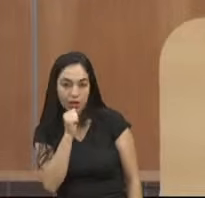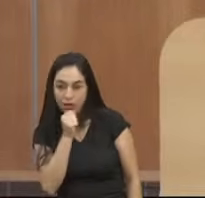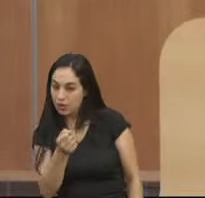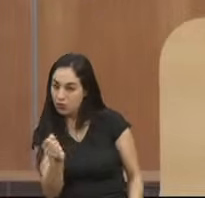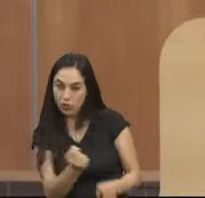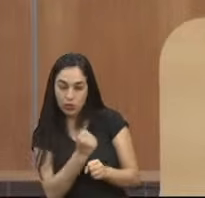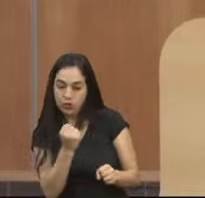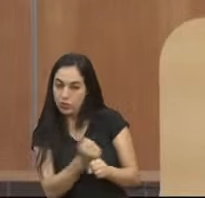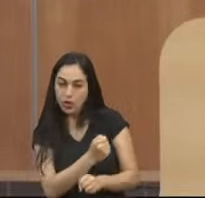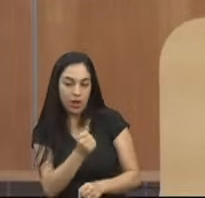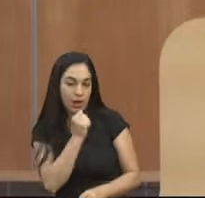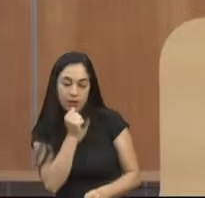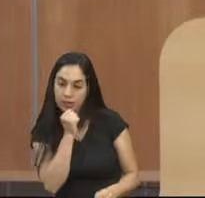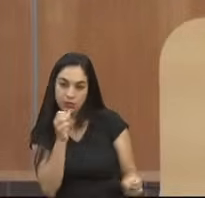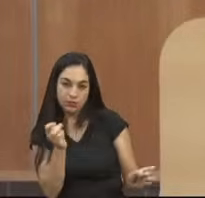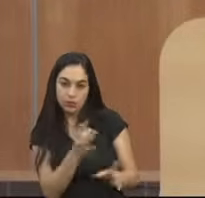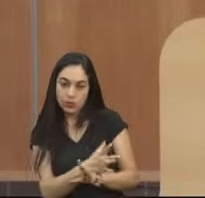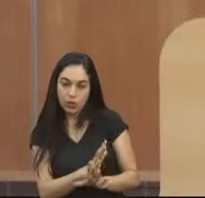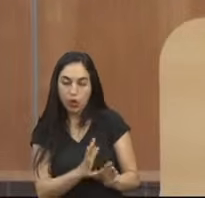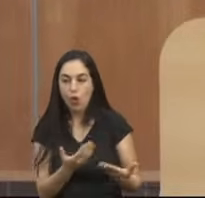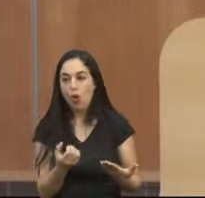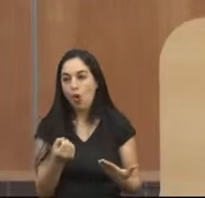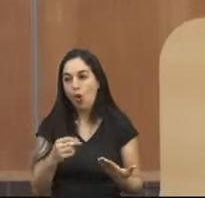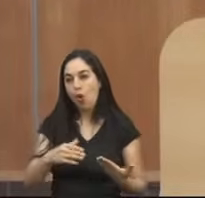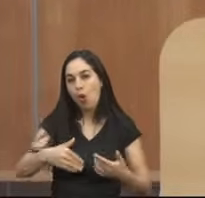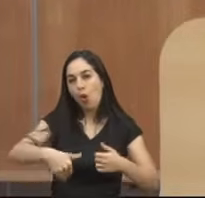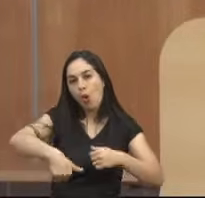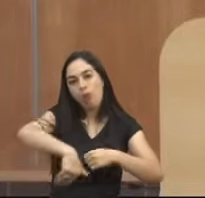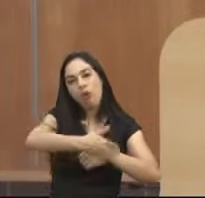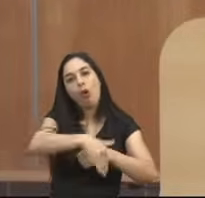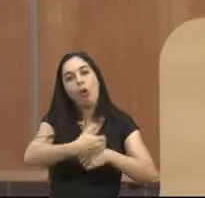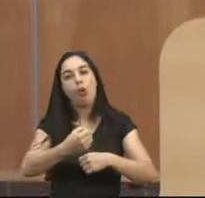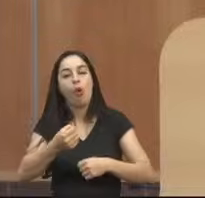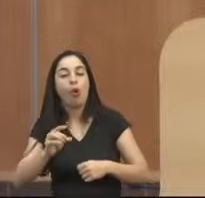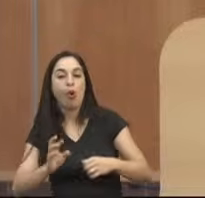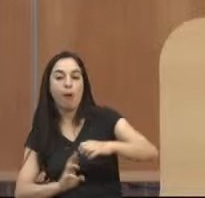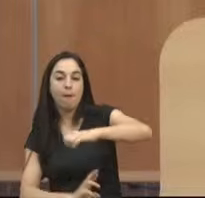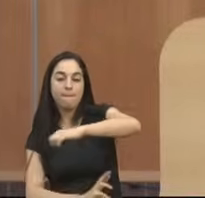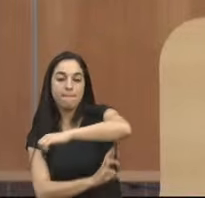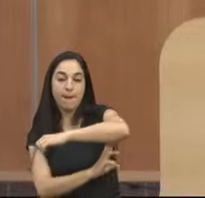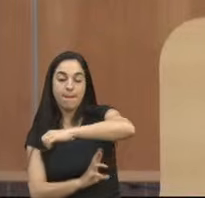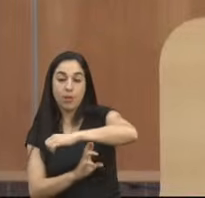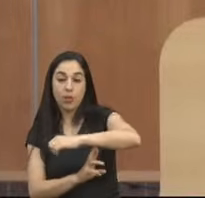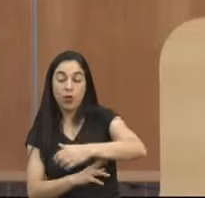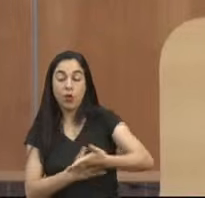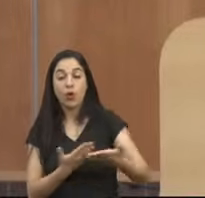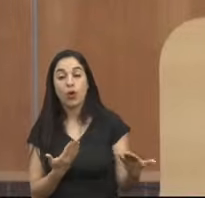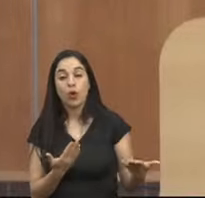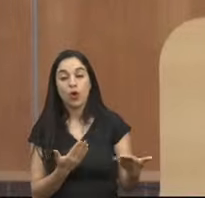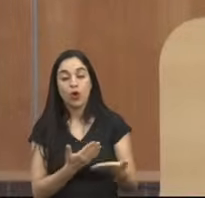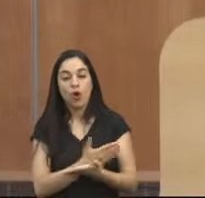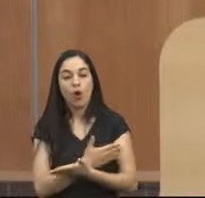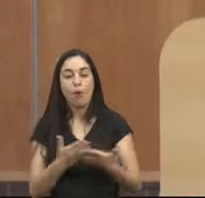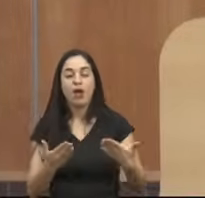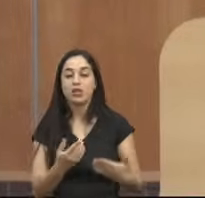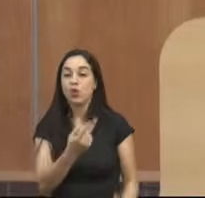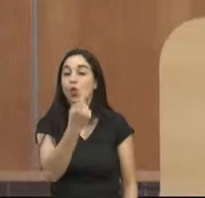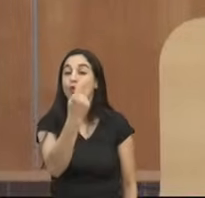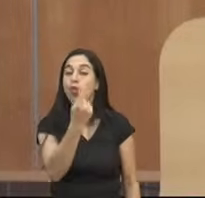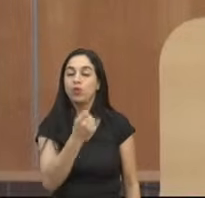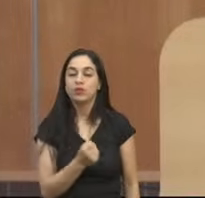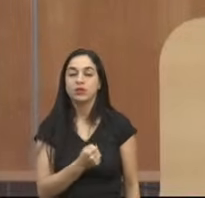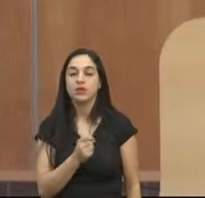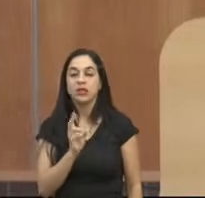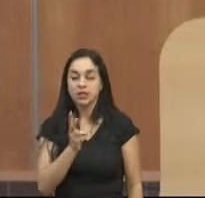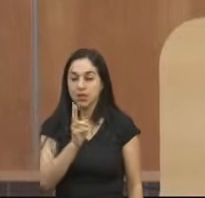você fazer uma estrada, para você construir uma ponte, aí o código sempre começa com 1. O primeiro dígito do código é sempre